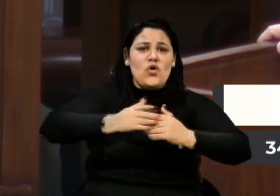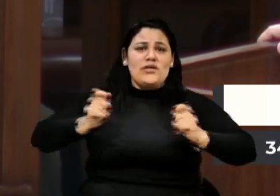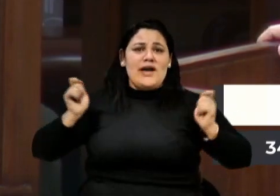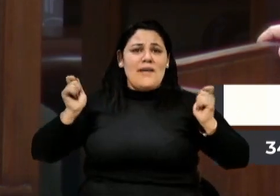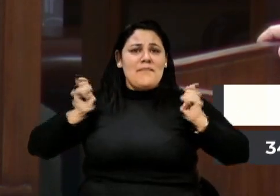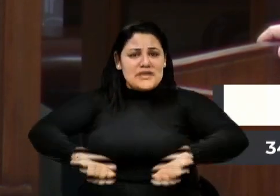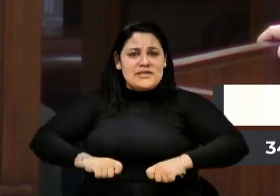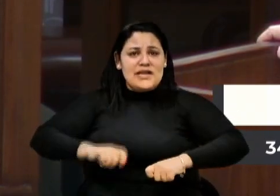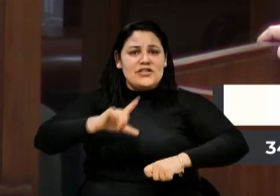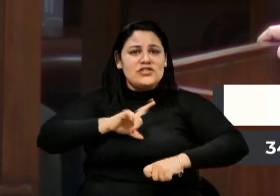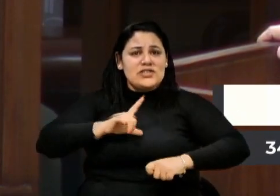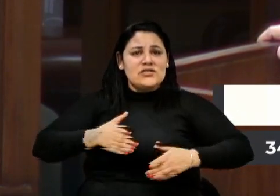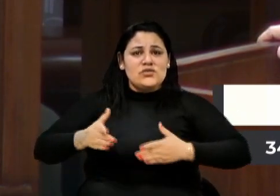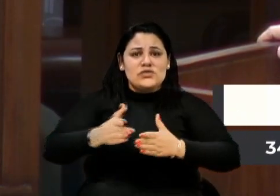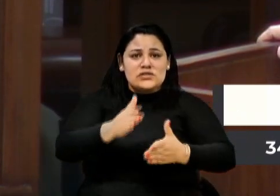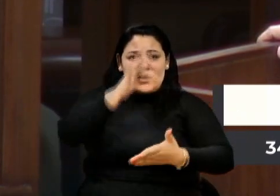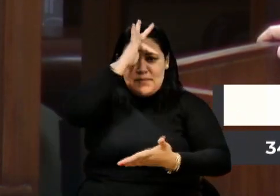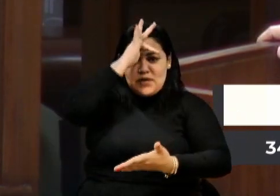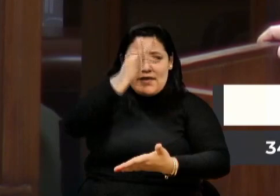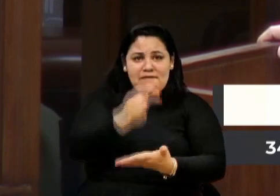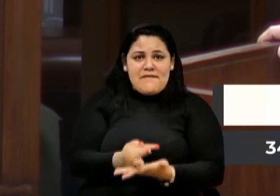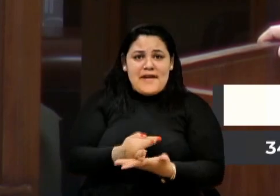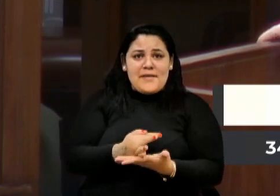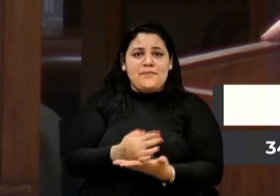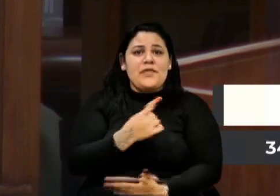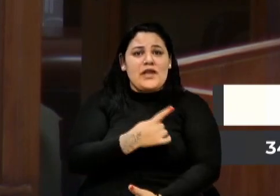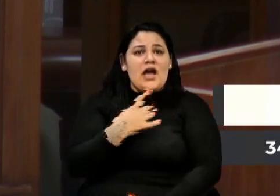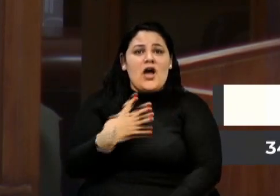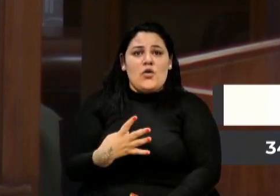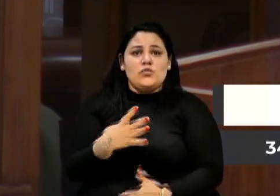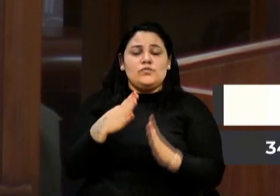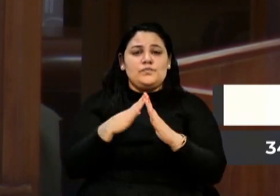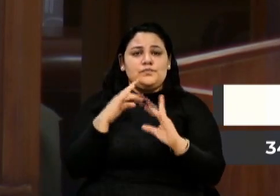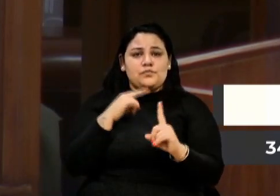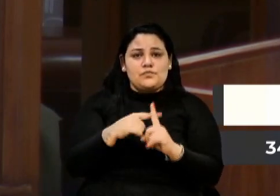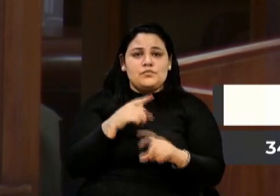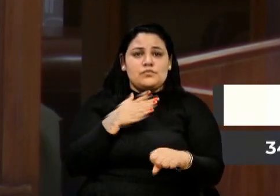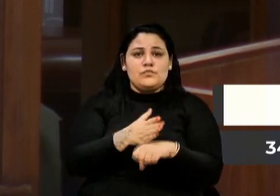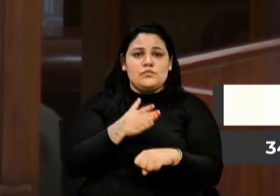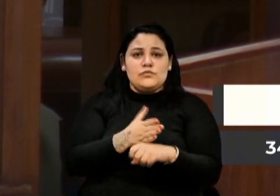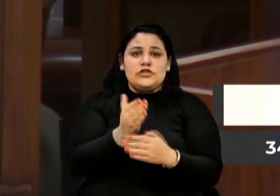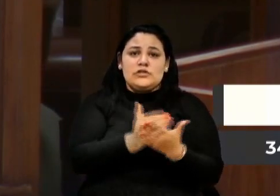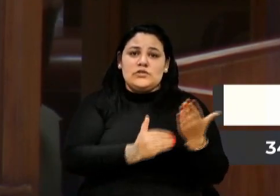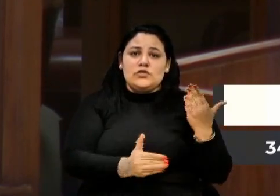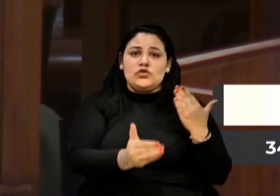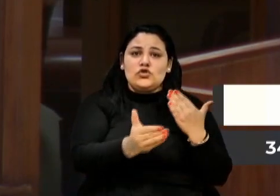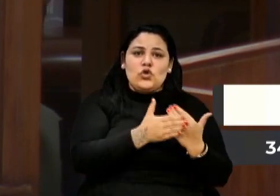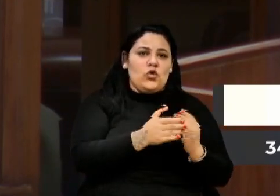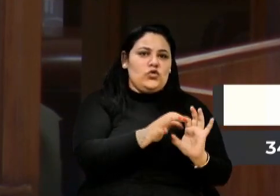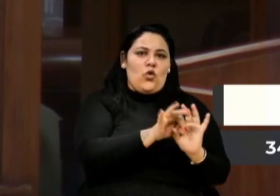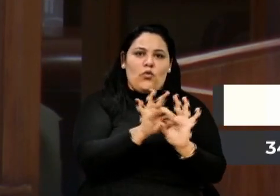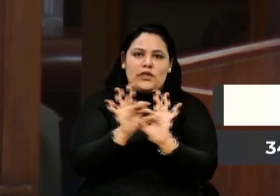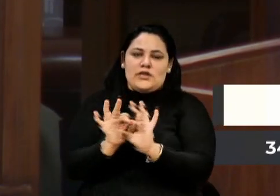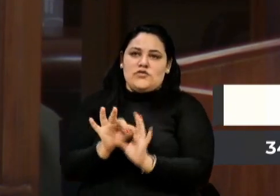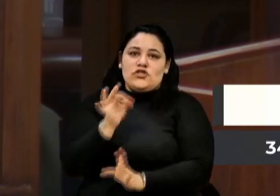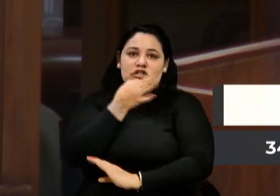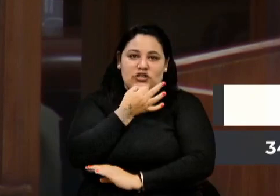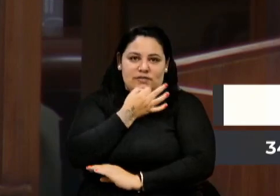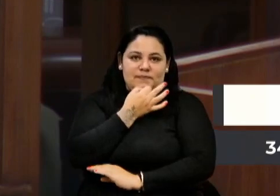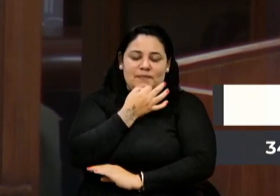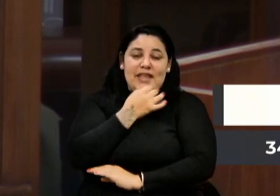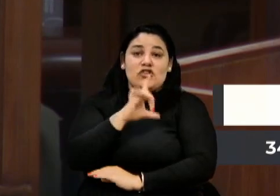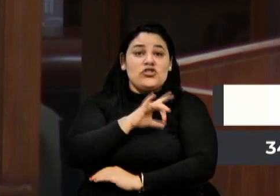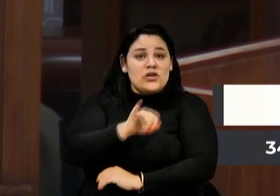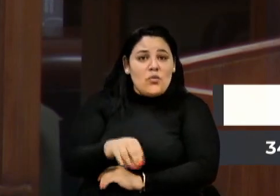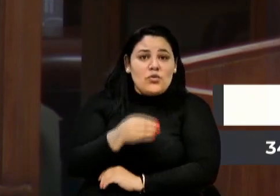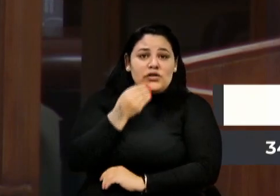fé, com essas 14 capelas que fazem parte de todo esse contexto e que a gente tem a oportunidade aqui,